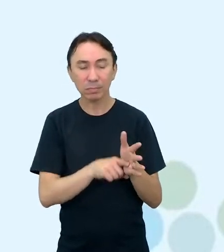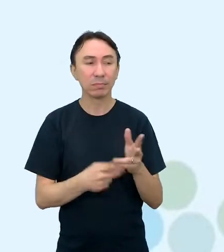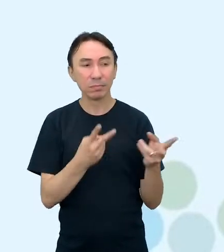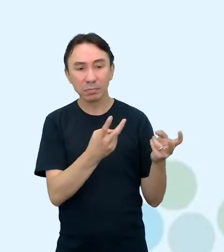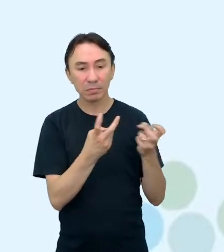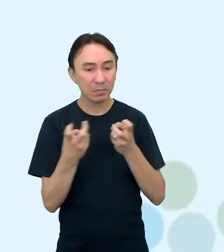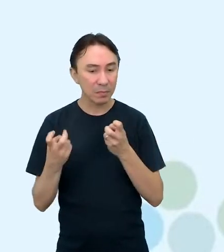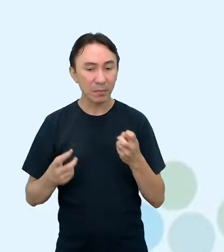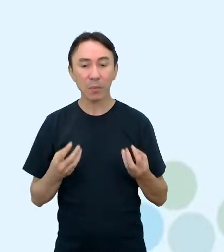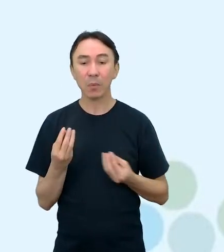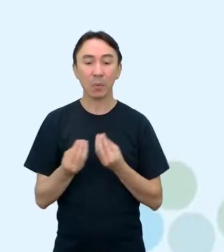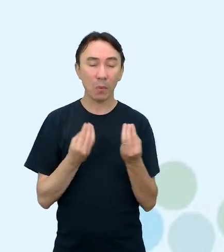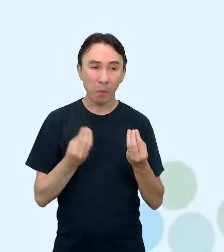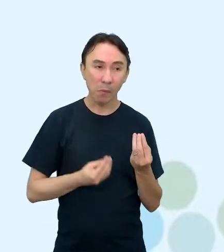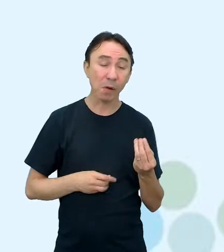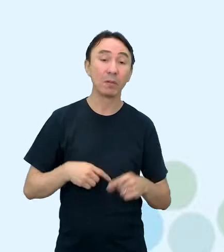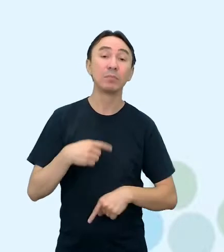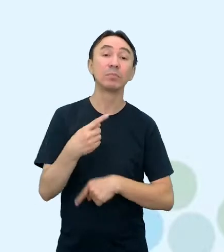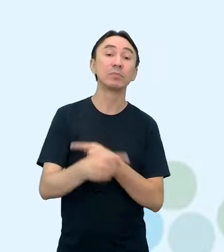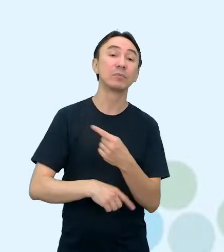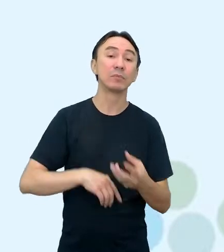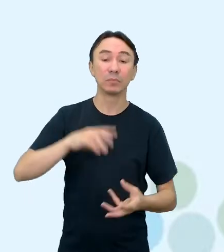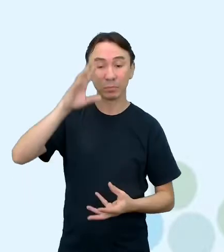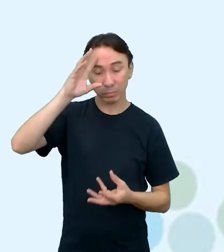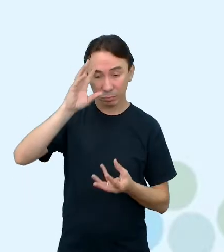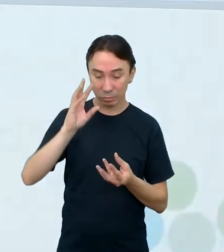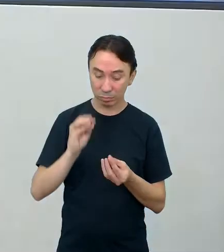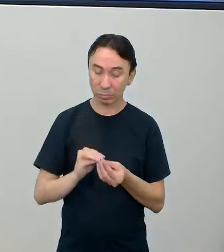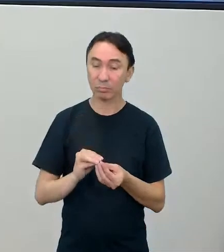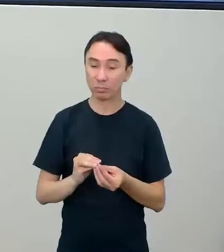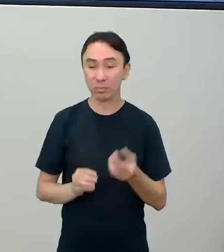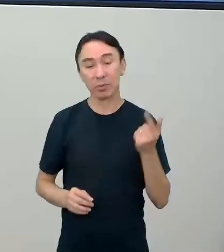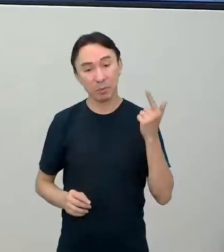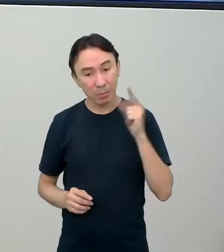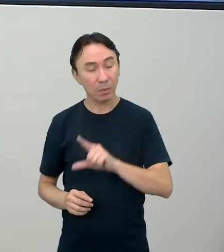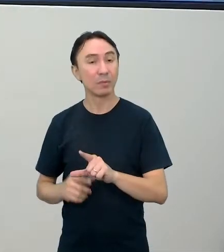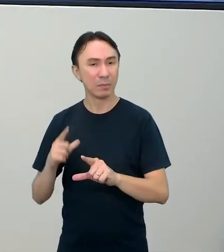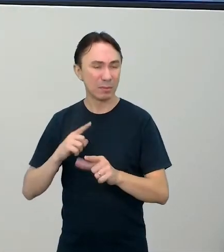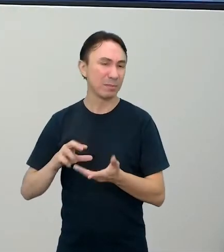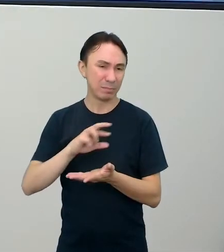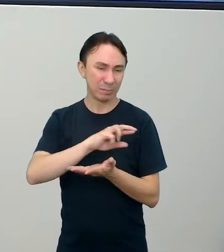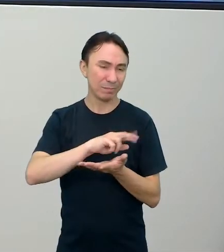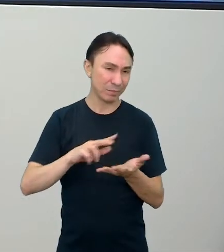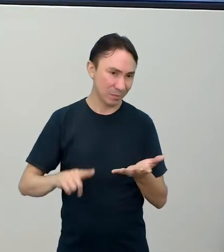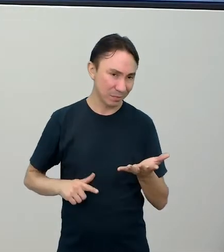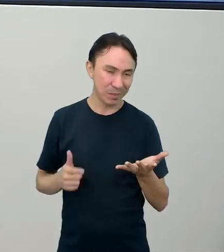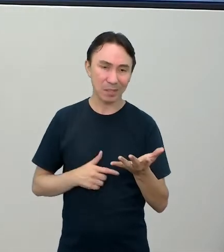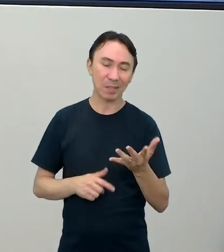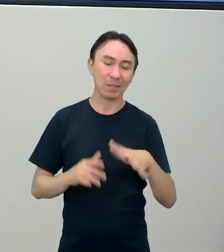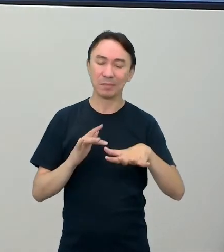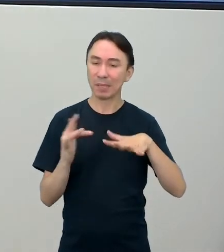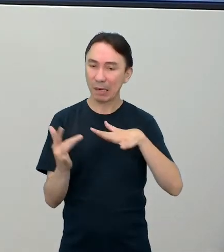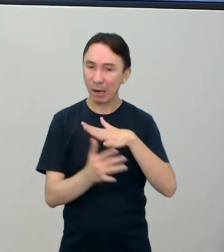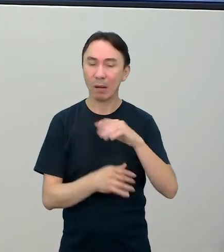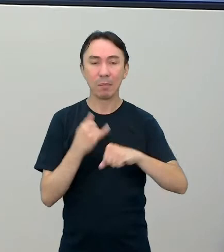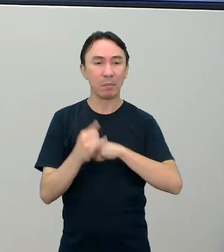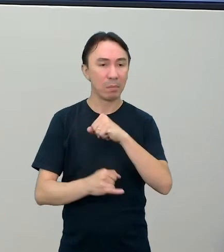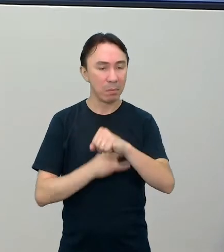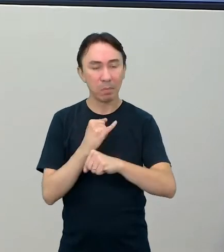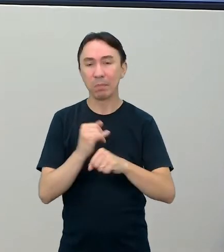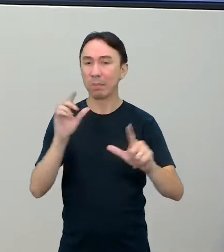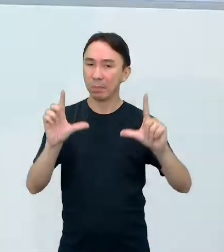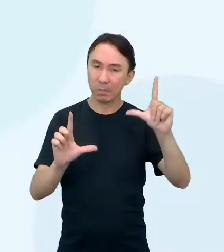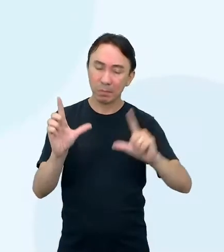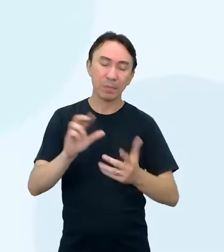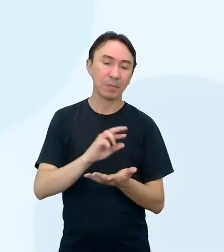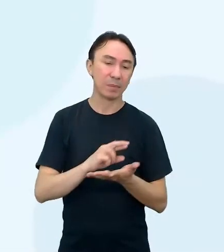apresentar conclusões com o uso de diferentes mídias. Então, a habilidade do